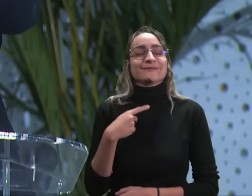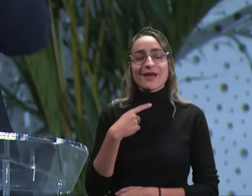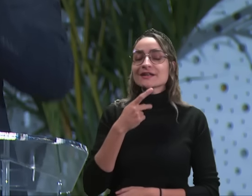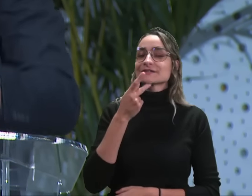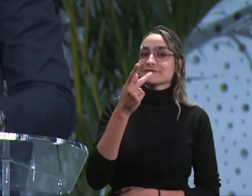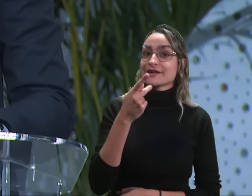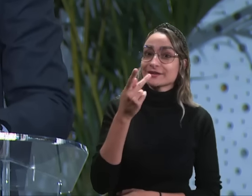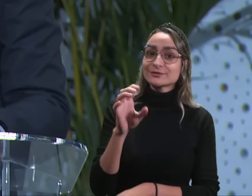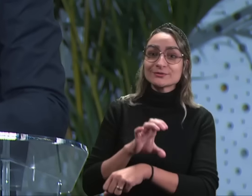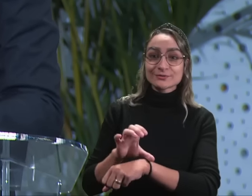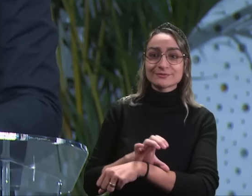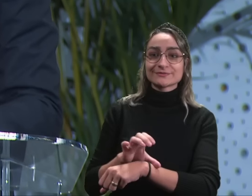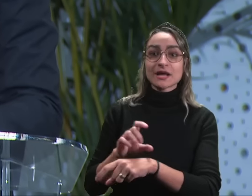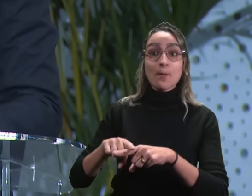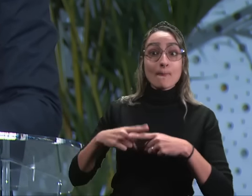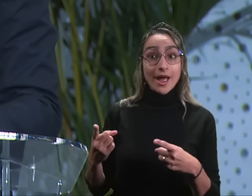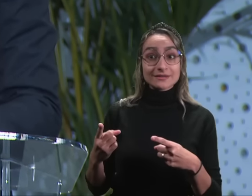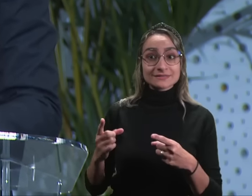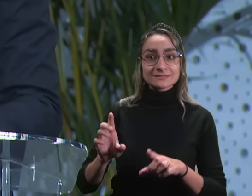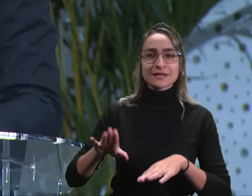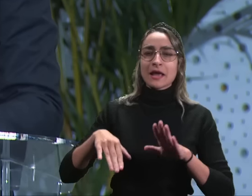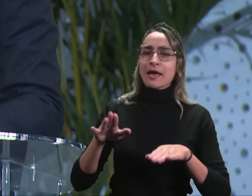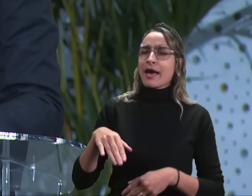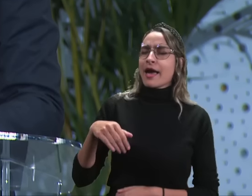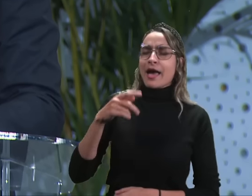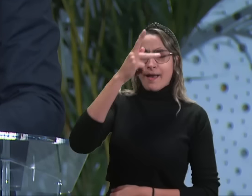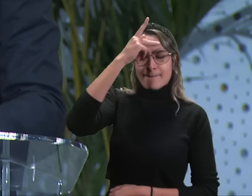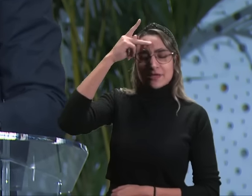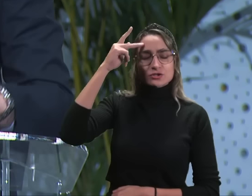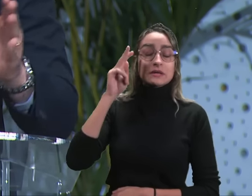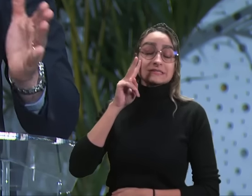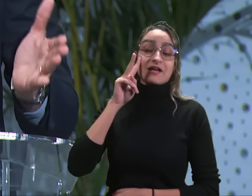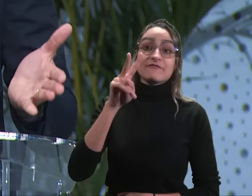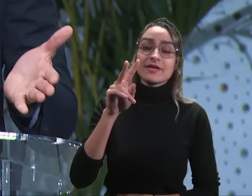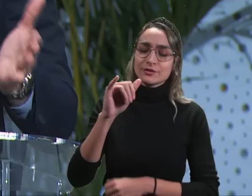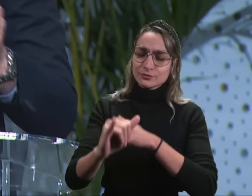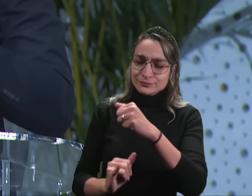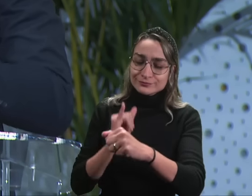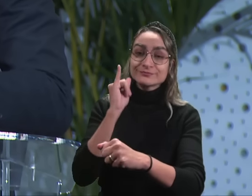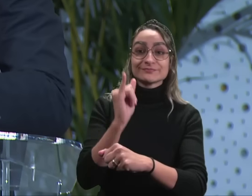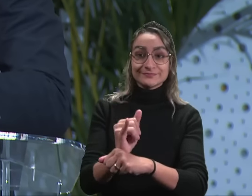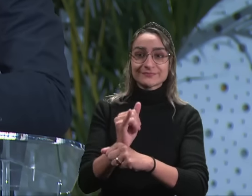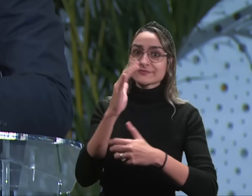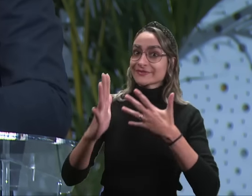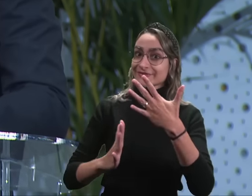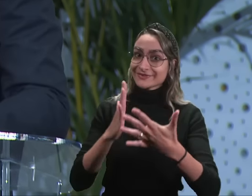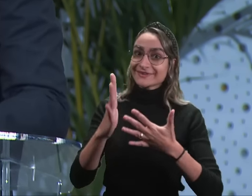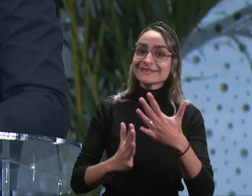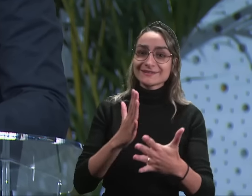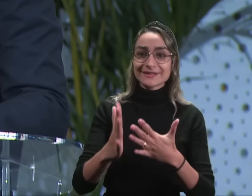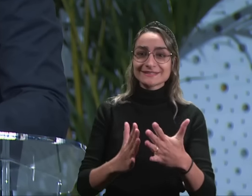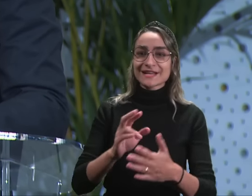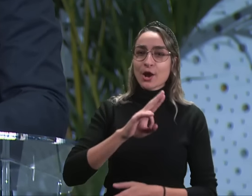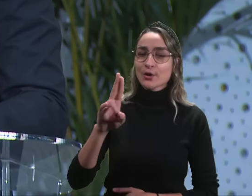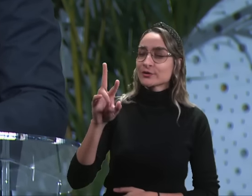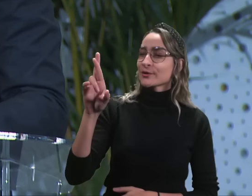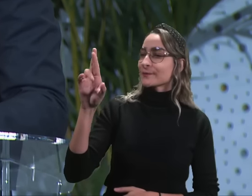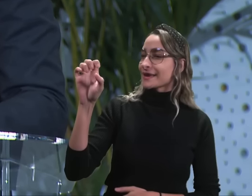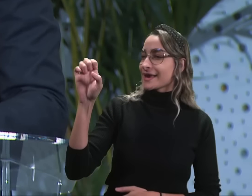quem está nos assistindo está vendo elas que são a Renata e a Lorena que são nossas